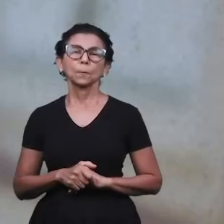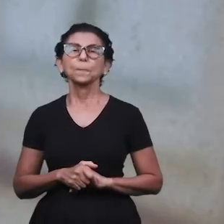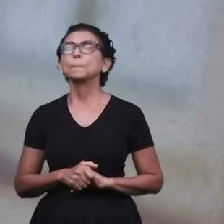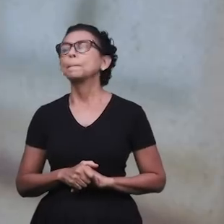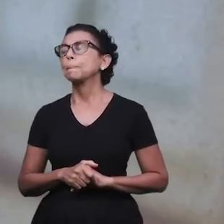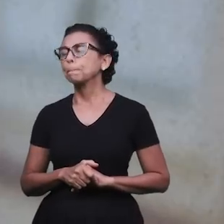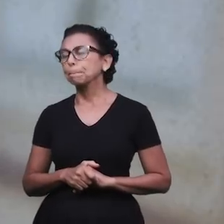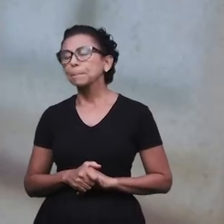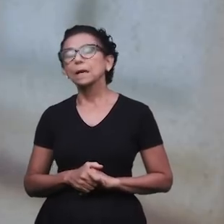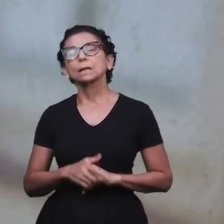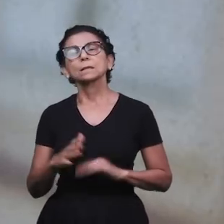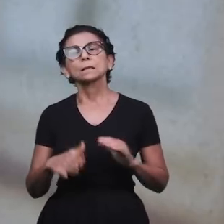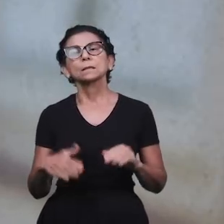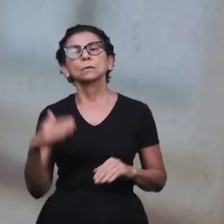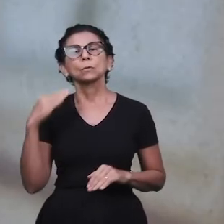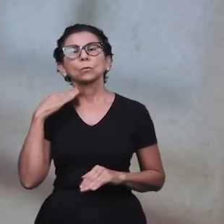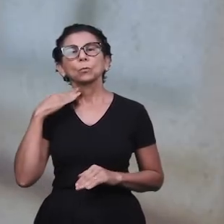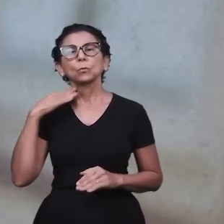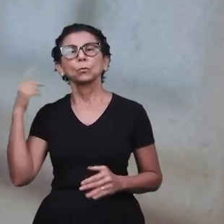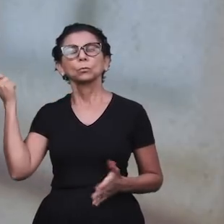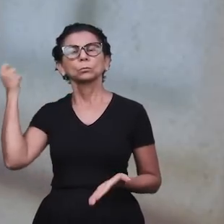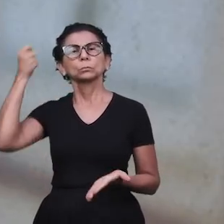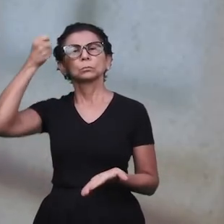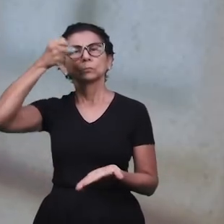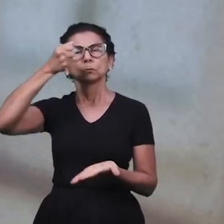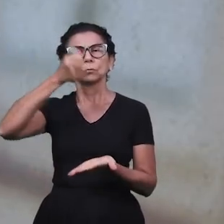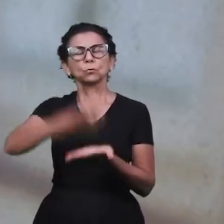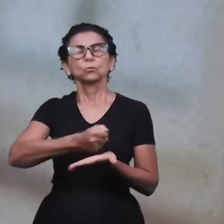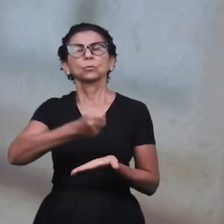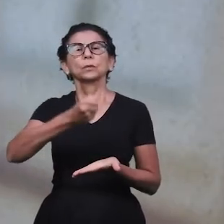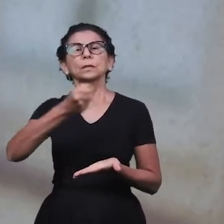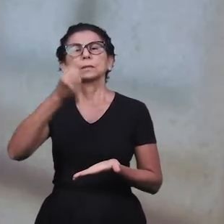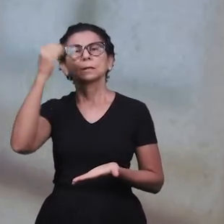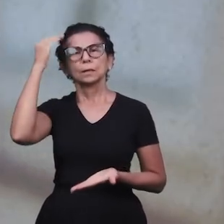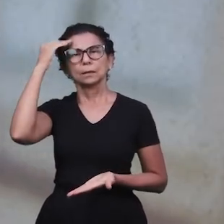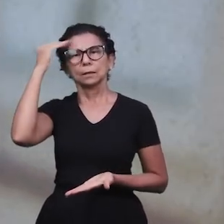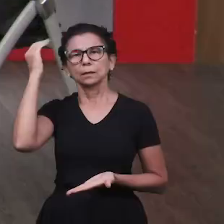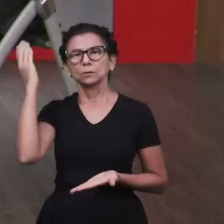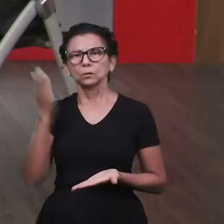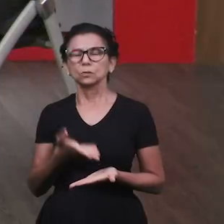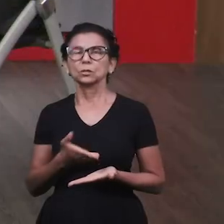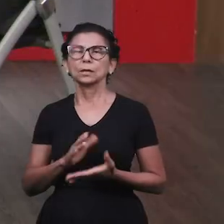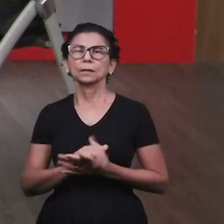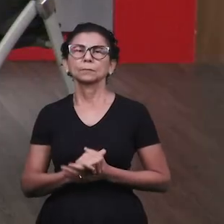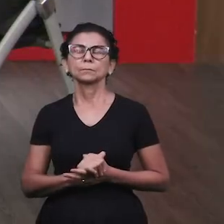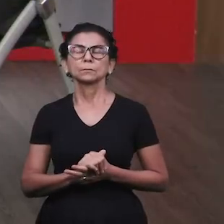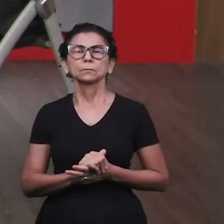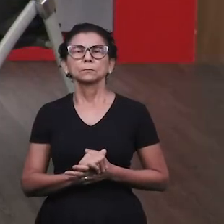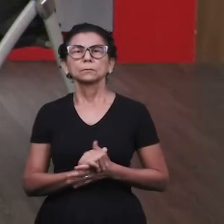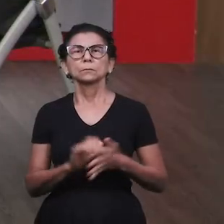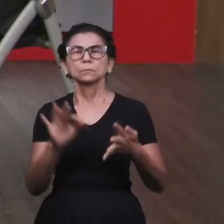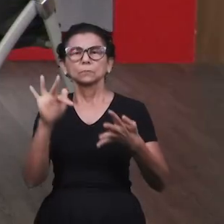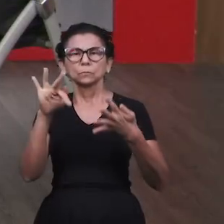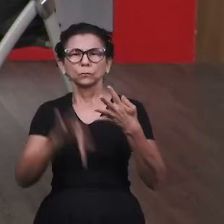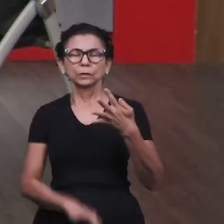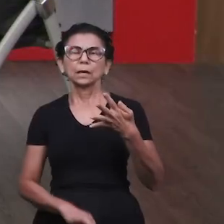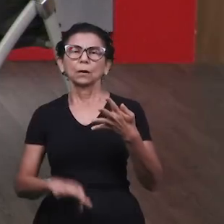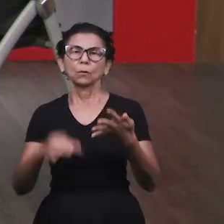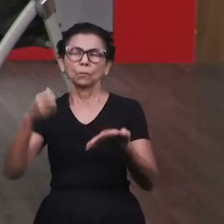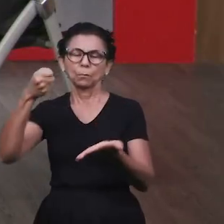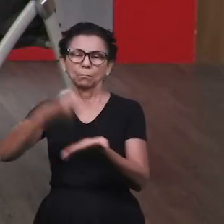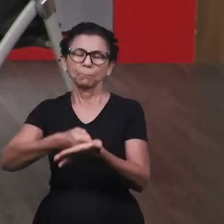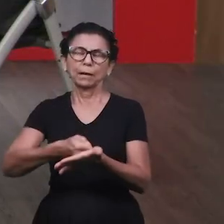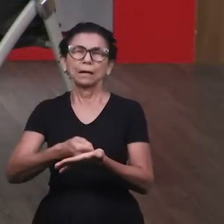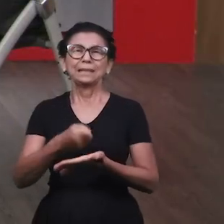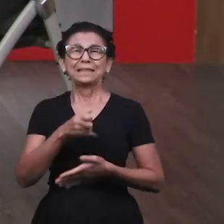possa entender, analisar o processo e julgar o processo. E caso aquela pessoa não venha